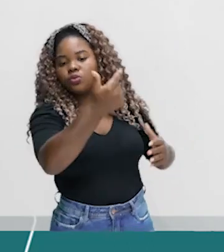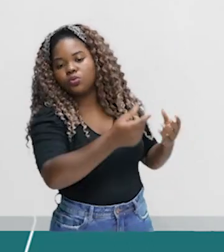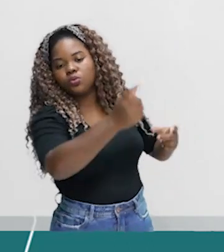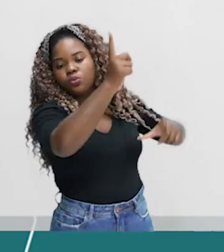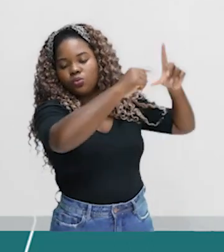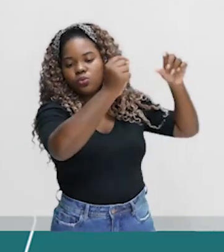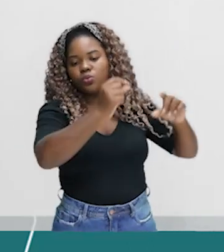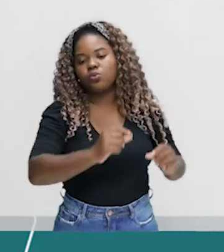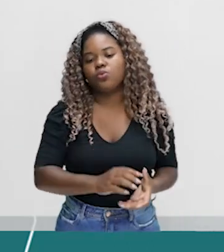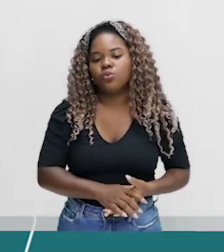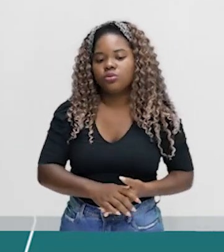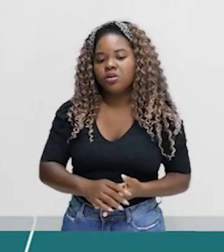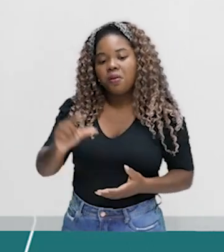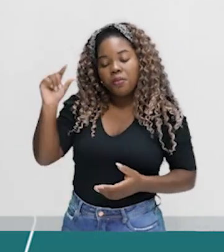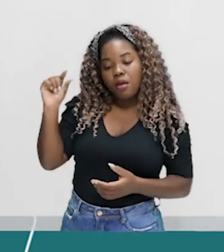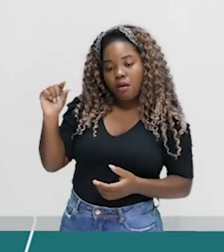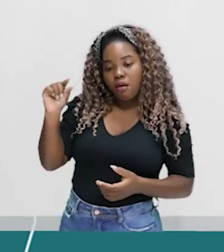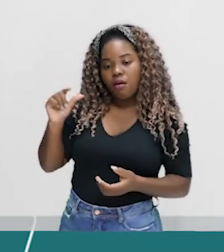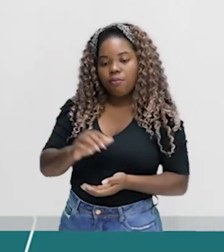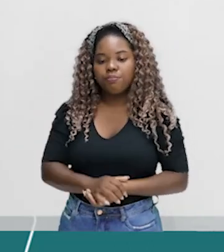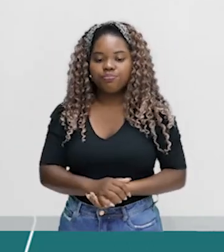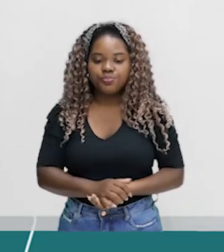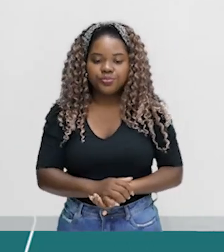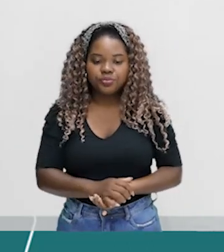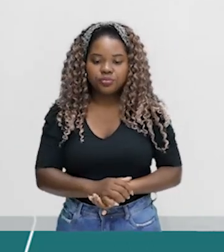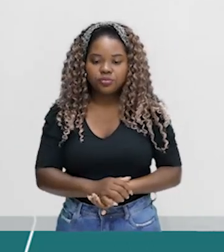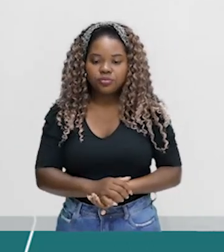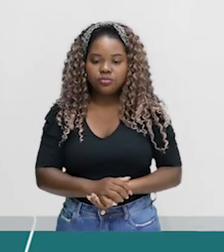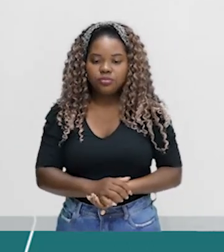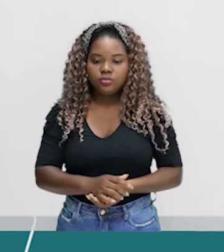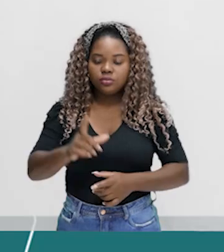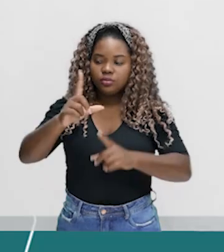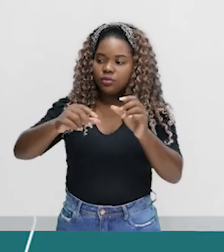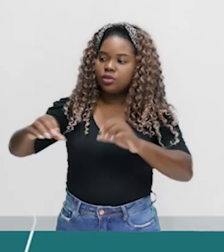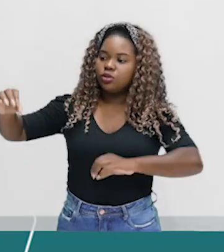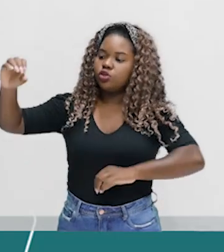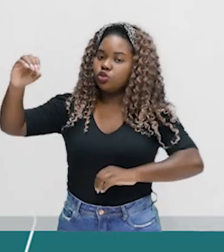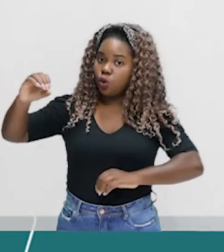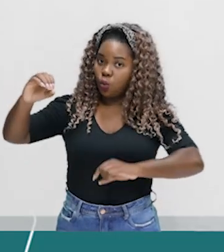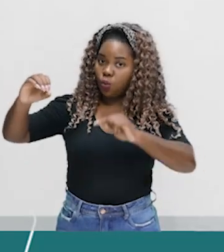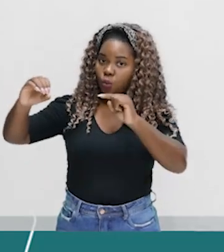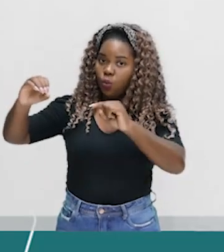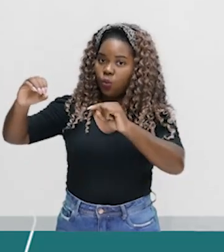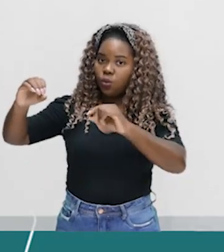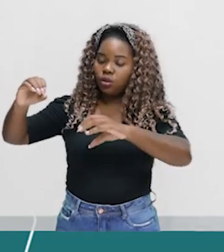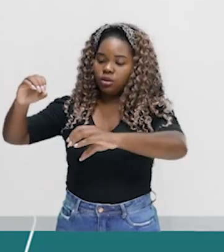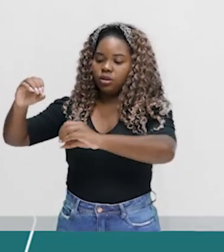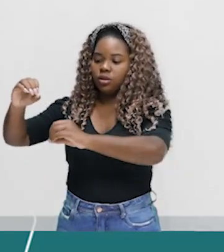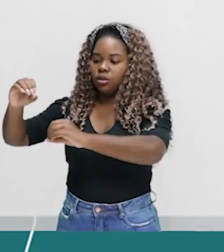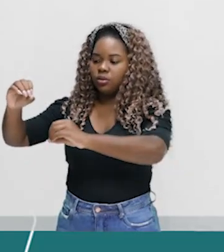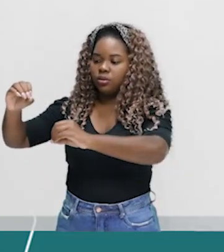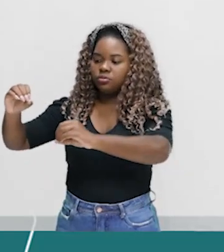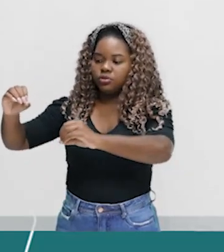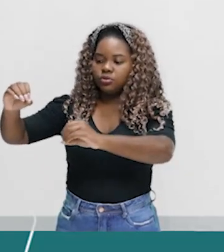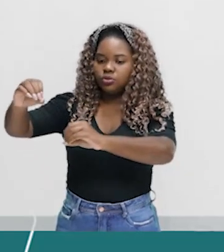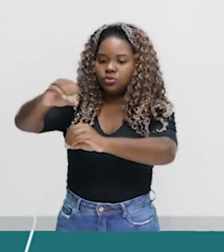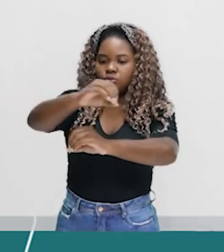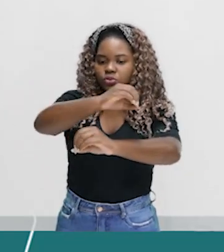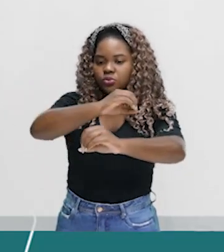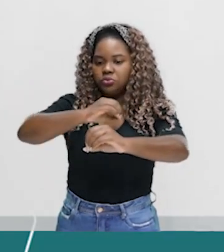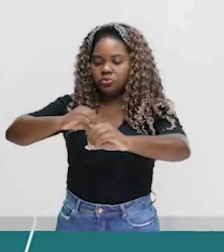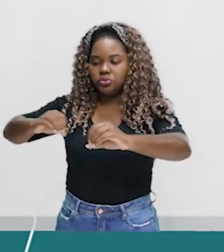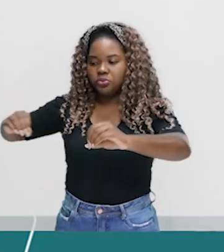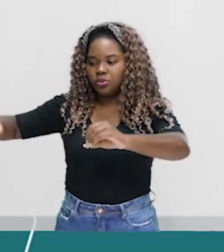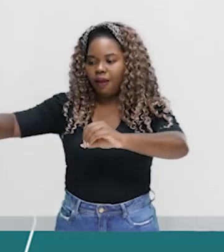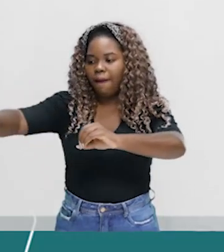do universo, ela é uma estrela pequena. E ao redor dessa estrela, que é o nosso Sol, nós temos ali planetas orbitando